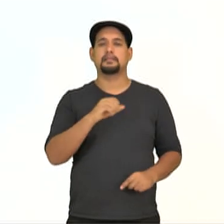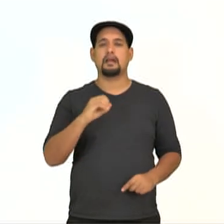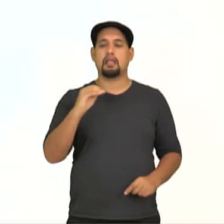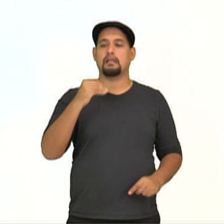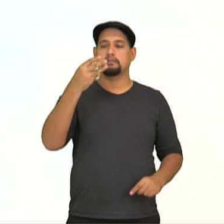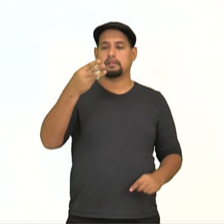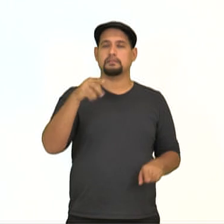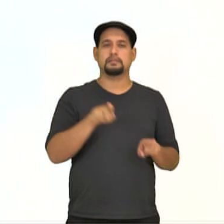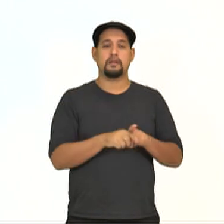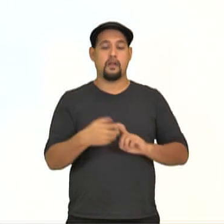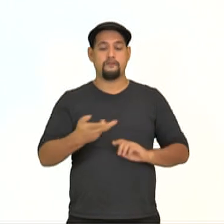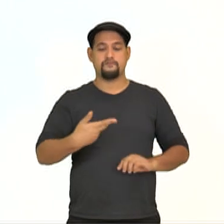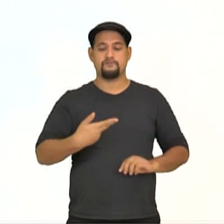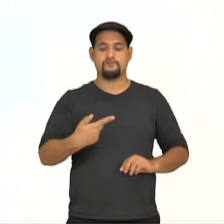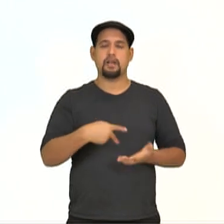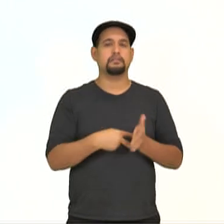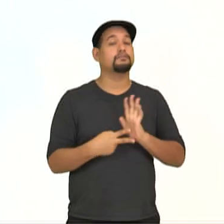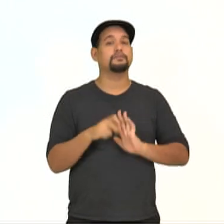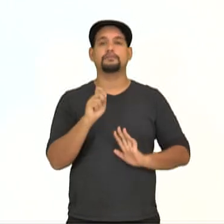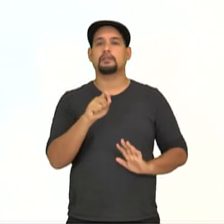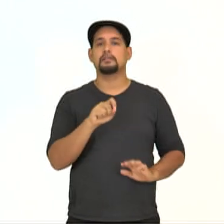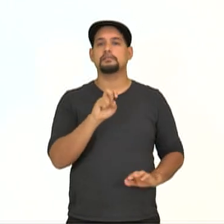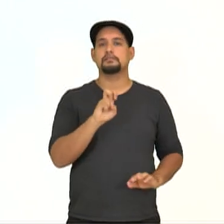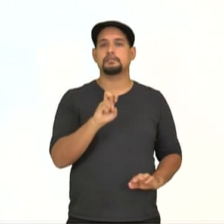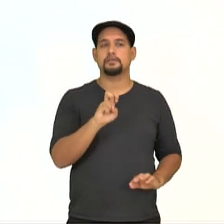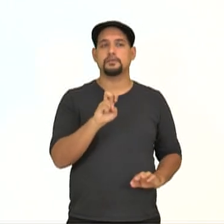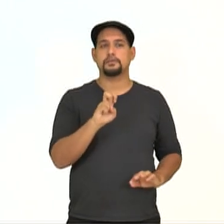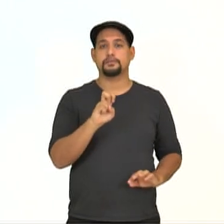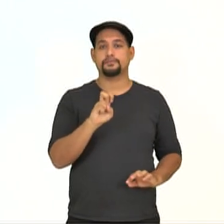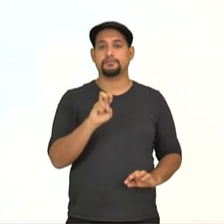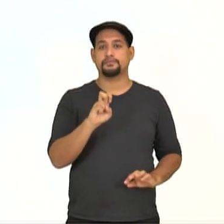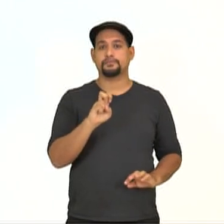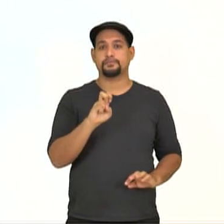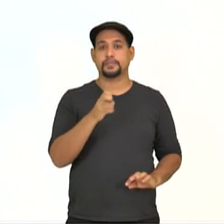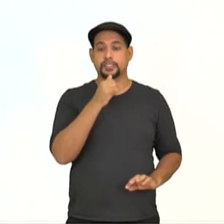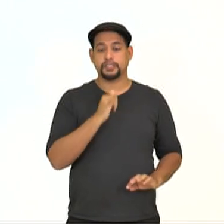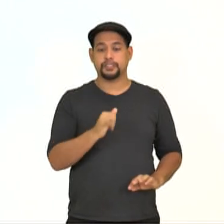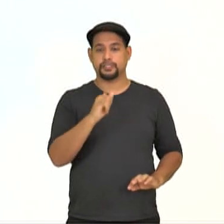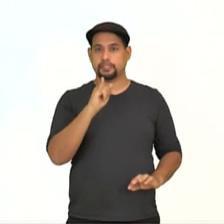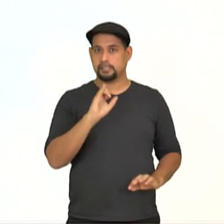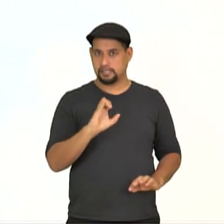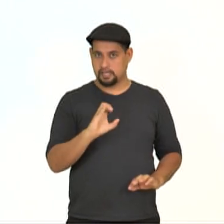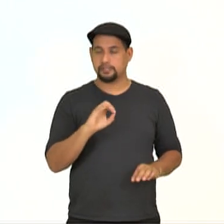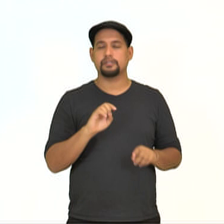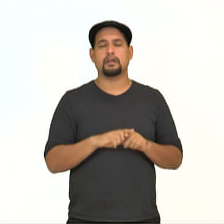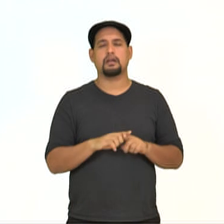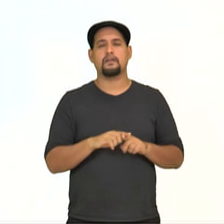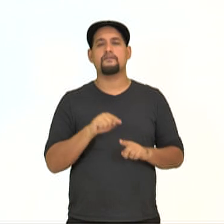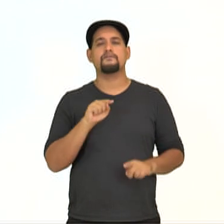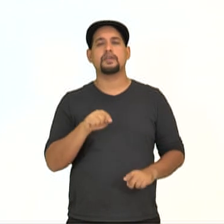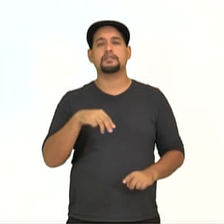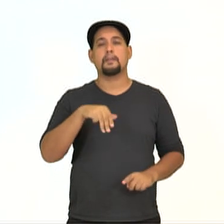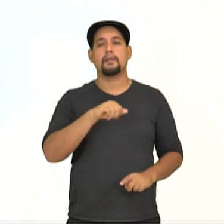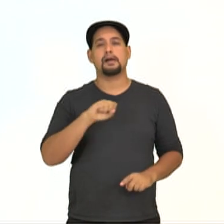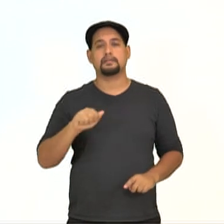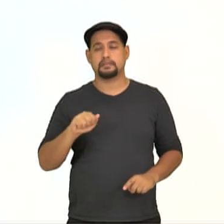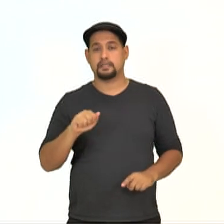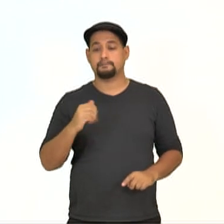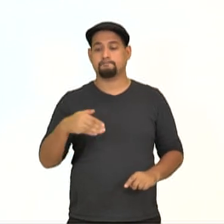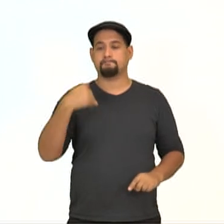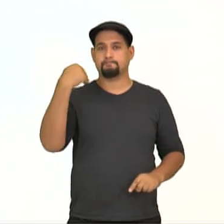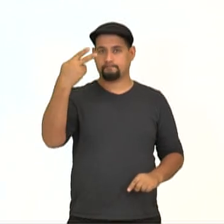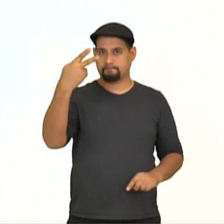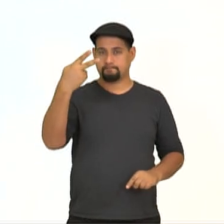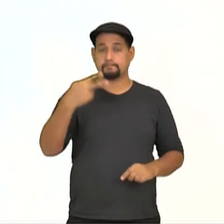né? A velocidade vai ser então 5, que é a energia cinética, vezes a massa, vezes a velocidade ao quadrado, sobre